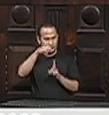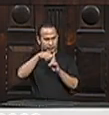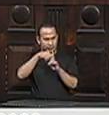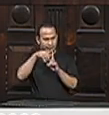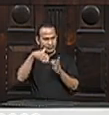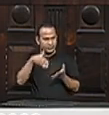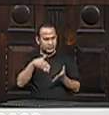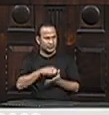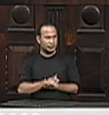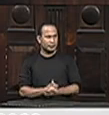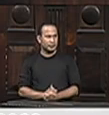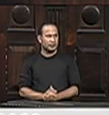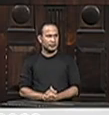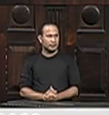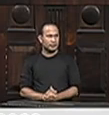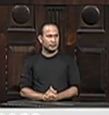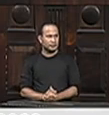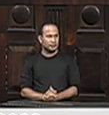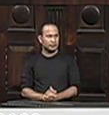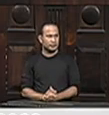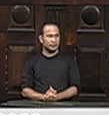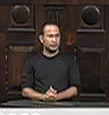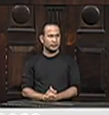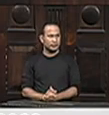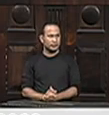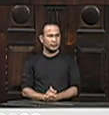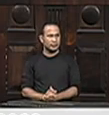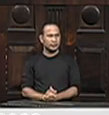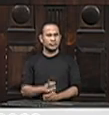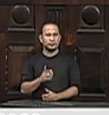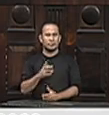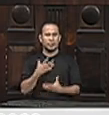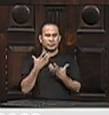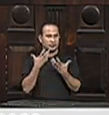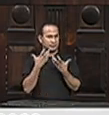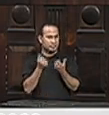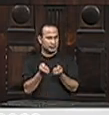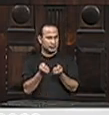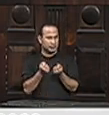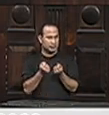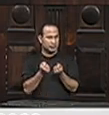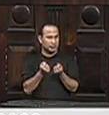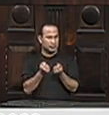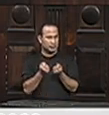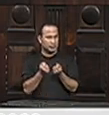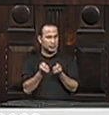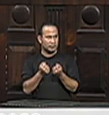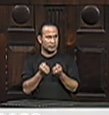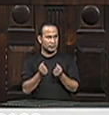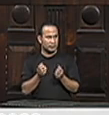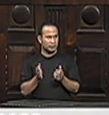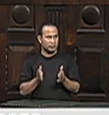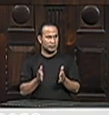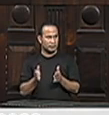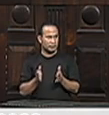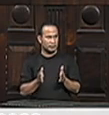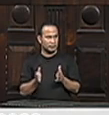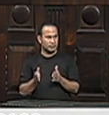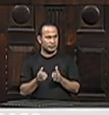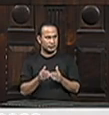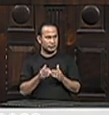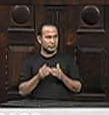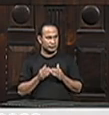ser mudado, alterado de acordo com o desejo do Executivo, então vai